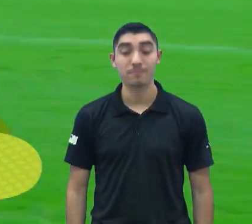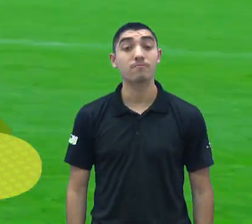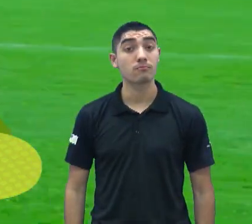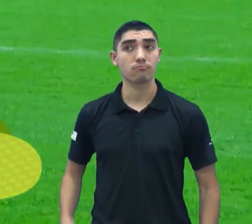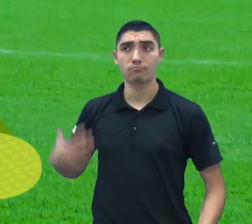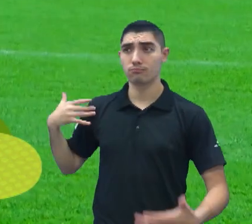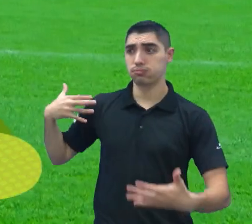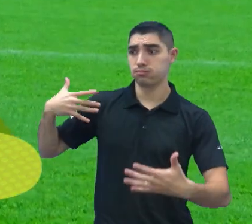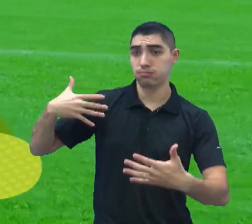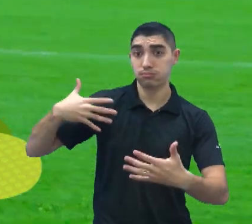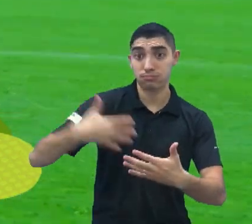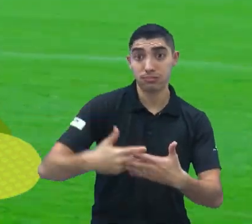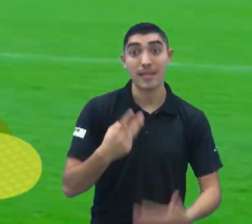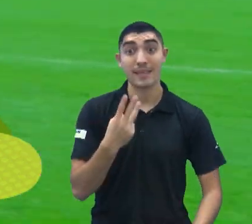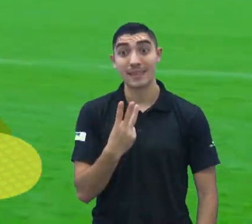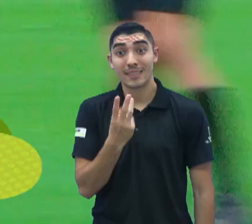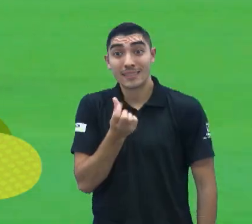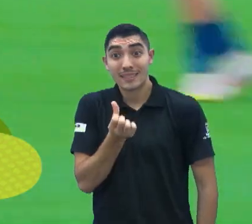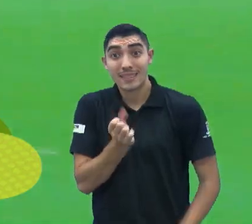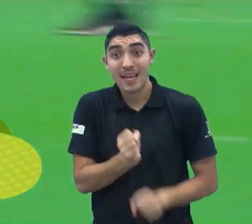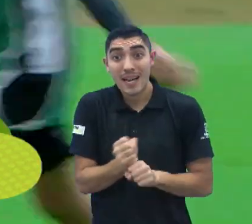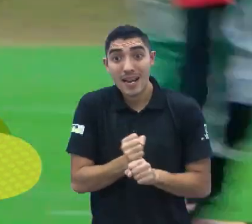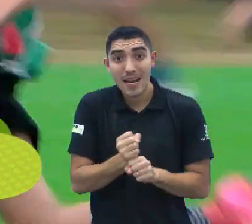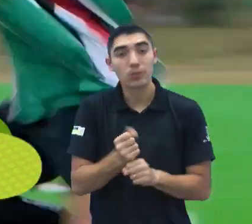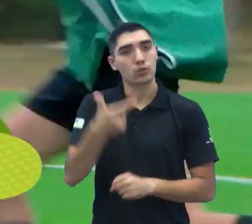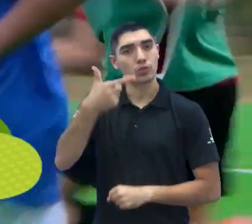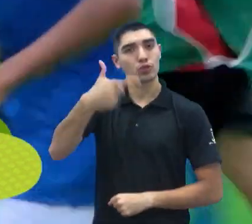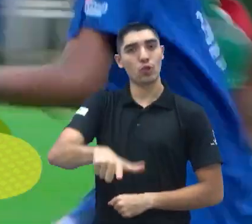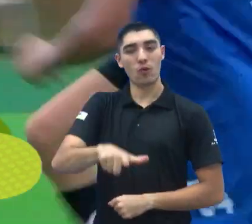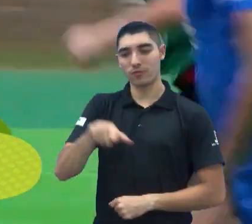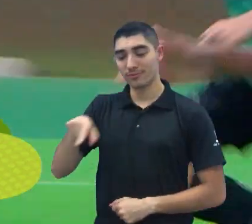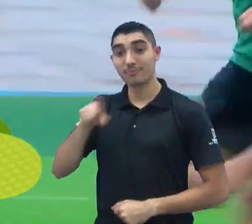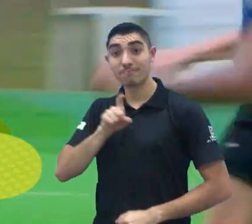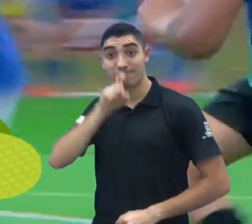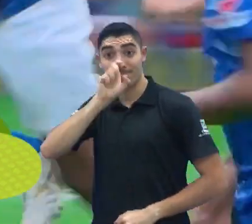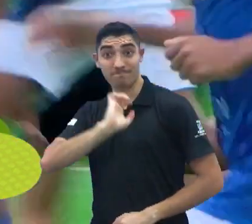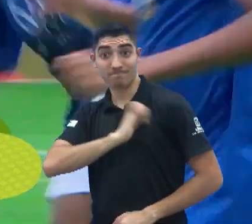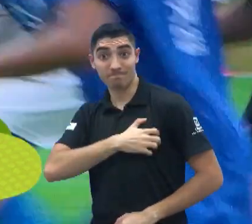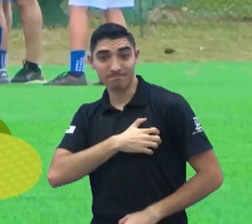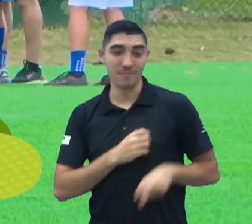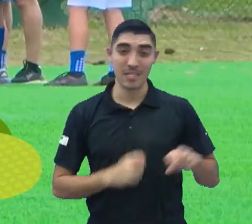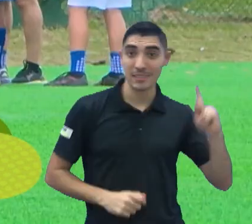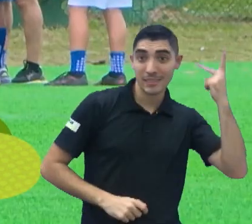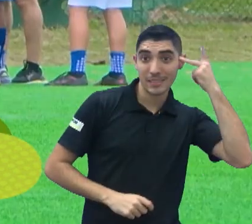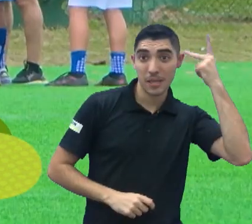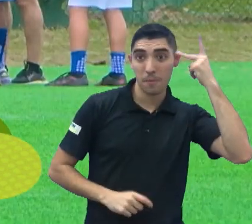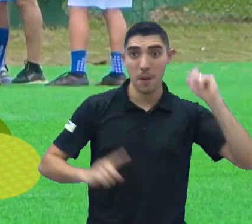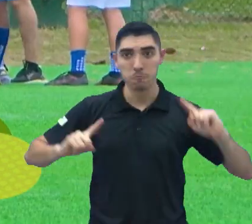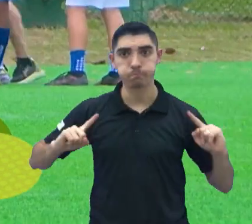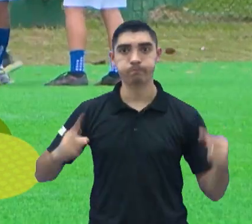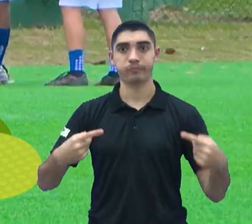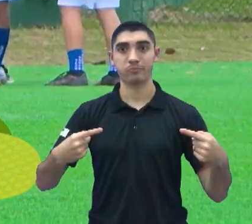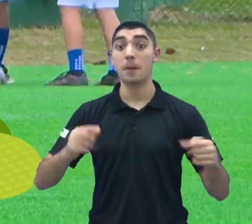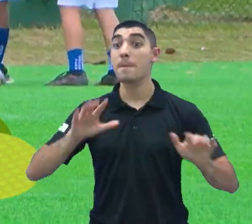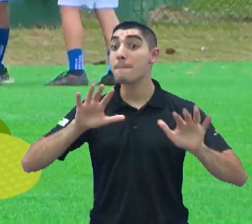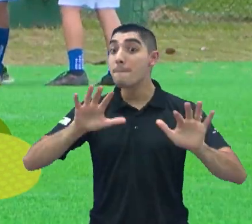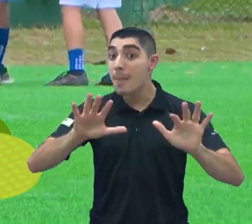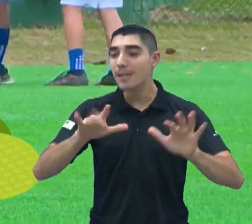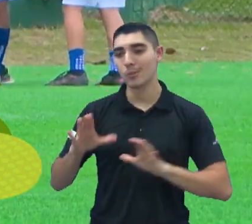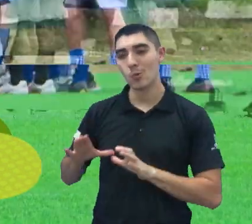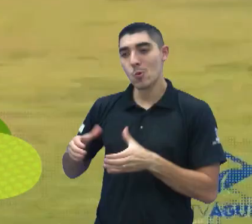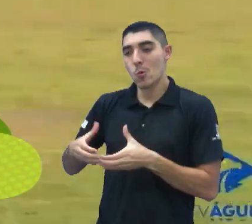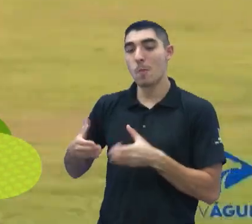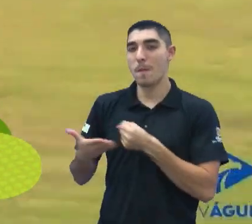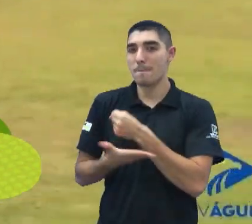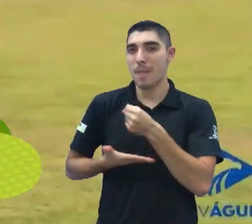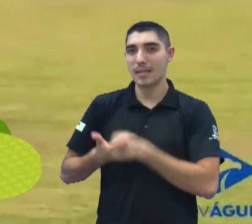36 anos depois, São José e São Paulo voltarão a se enfrentar em um jogo decisivo, só que agora pela categoria